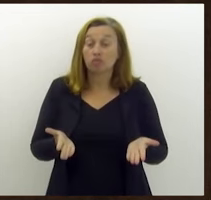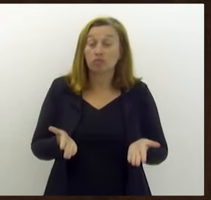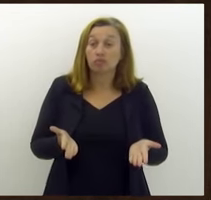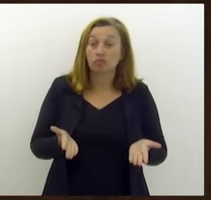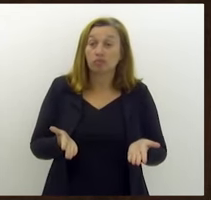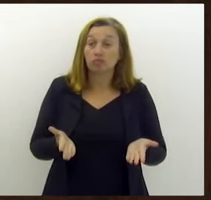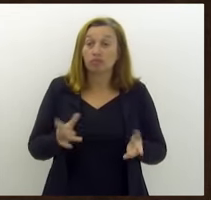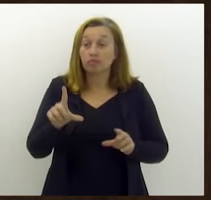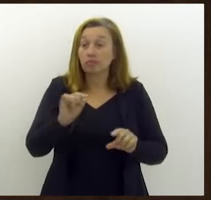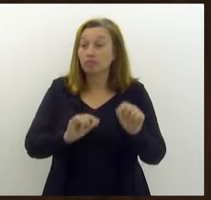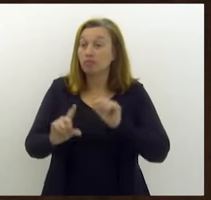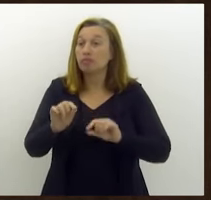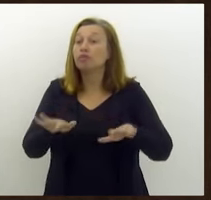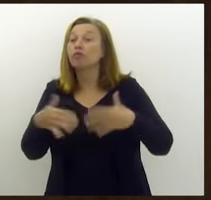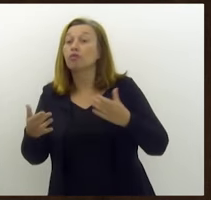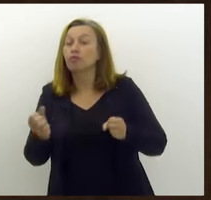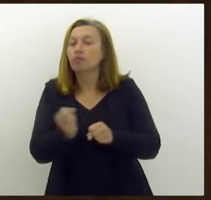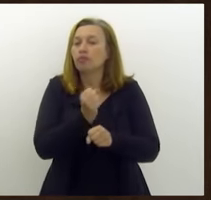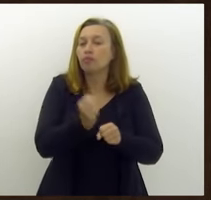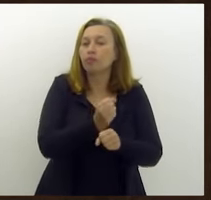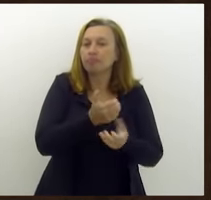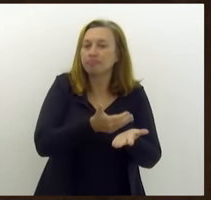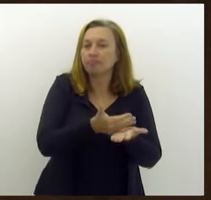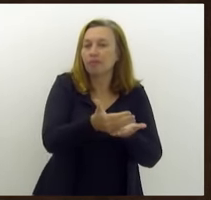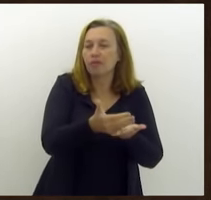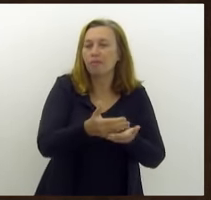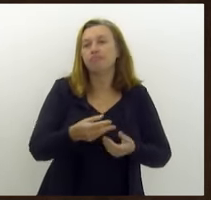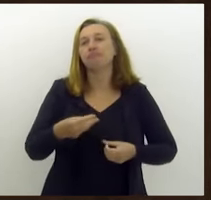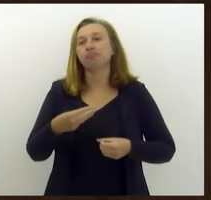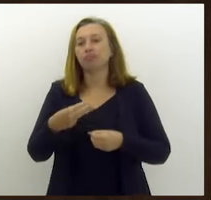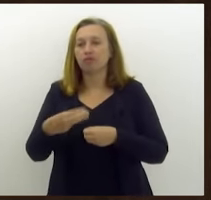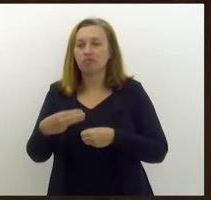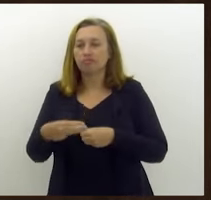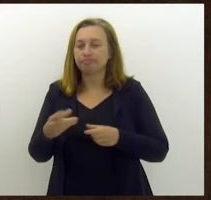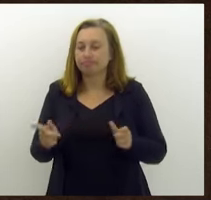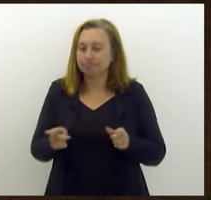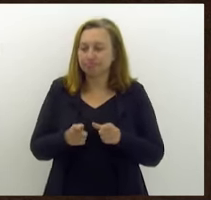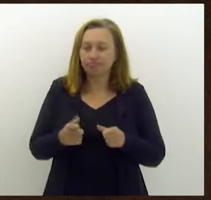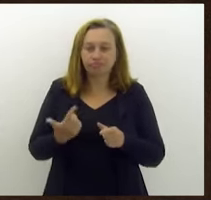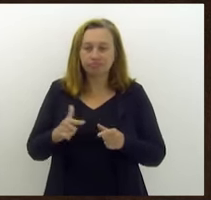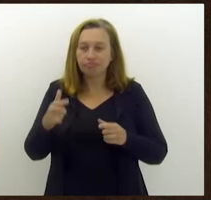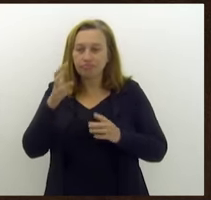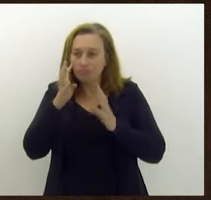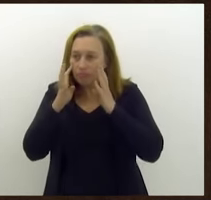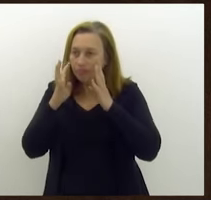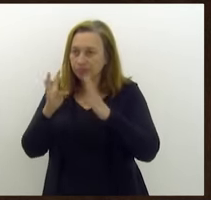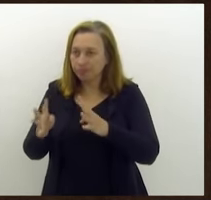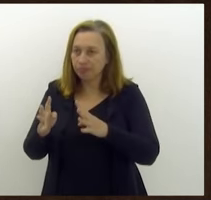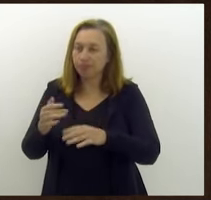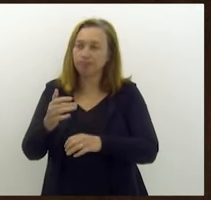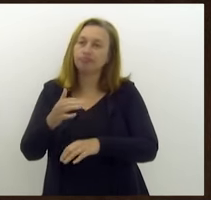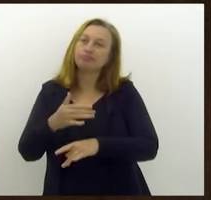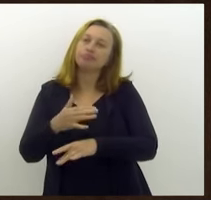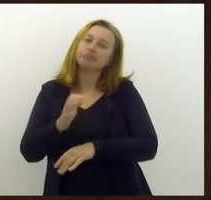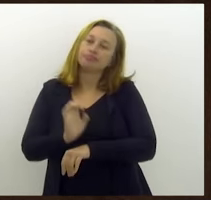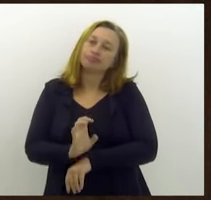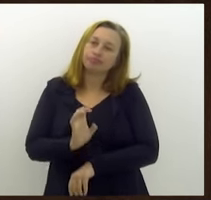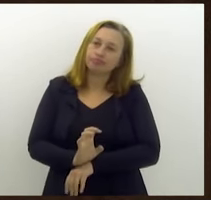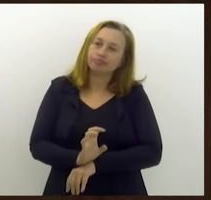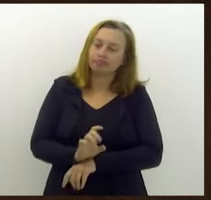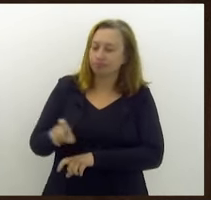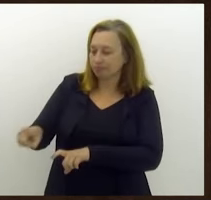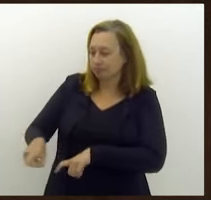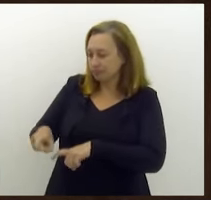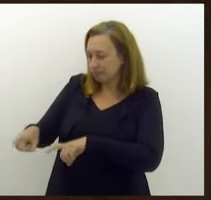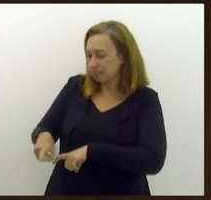passagem os municípios pequenos vão sofrer porque não terão atenção do Estado os municípios do interior estão sofrendo porque foi feito